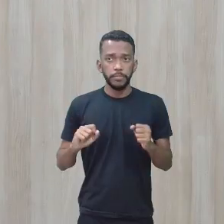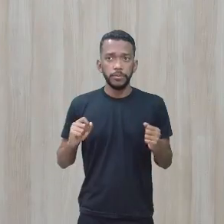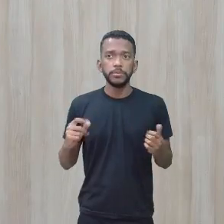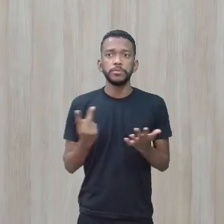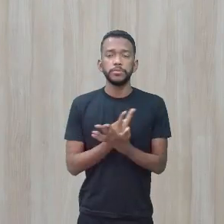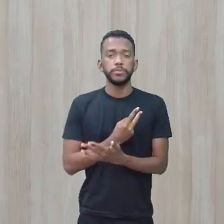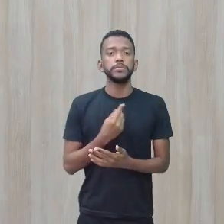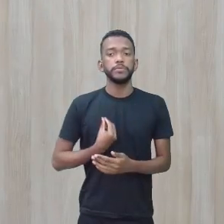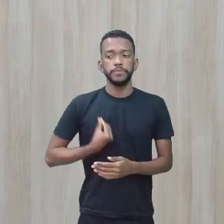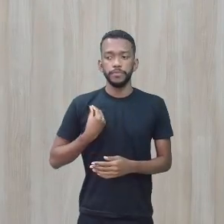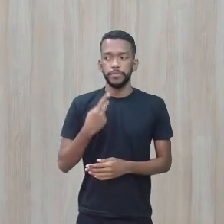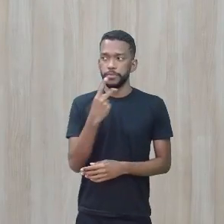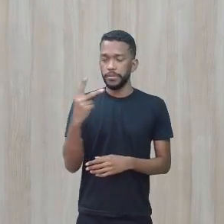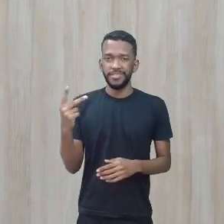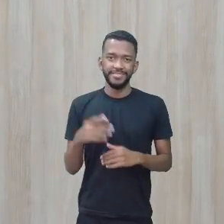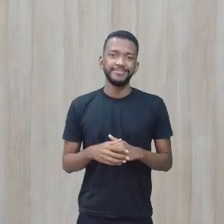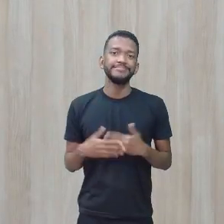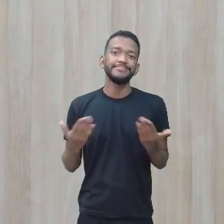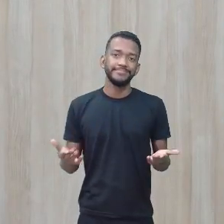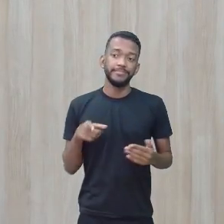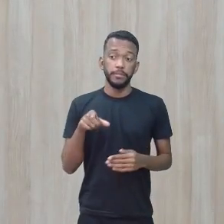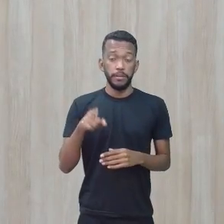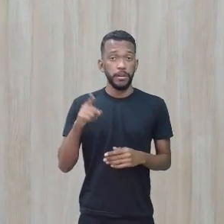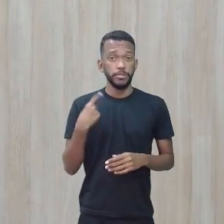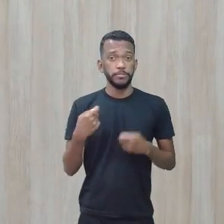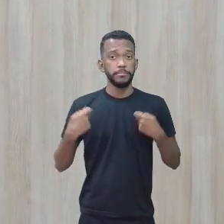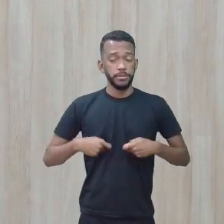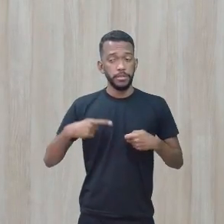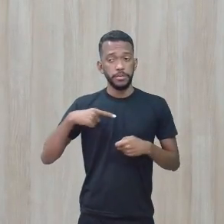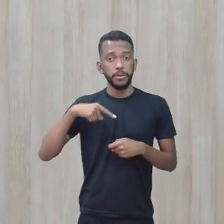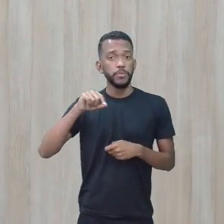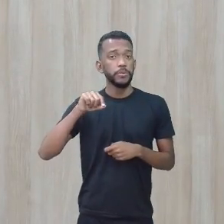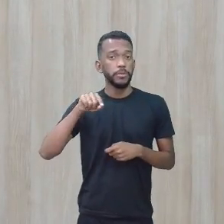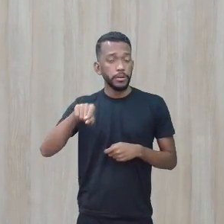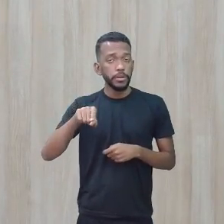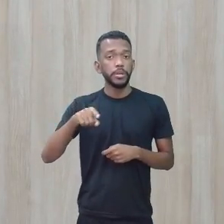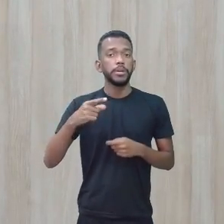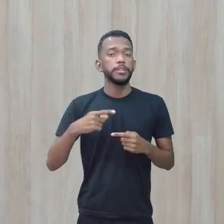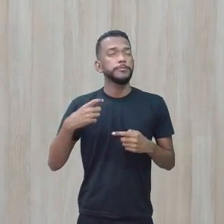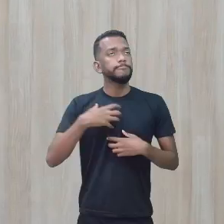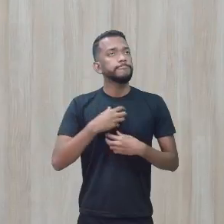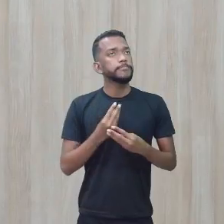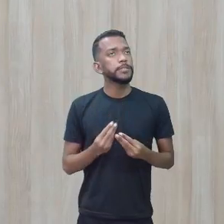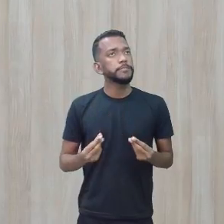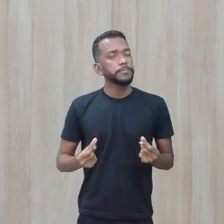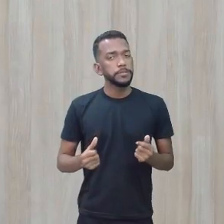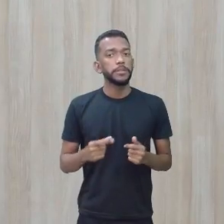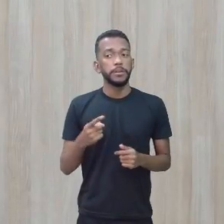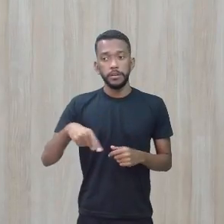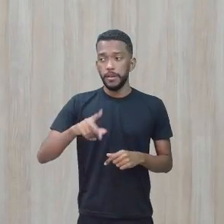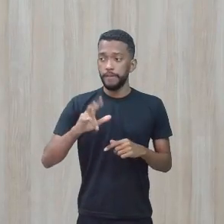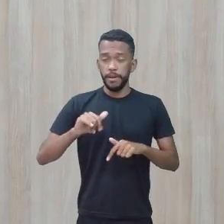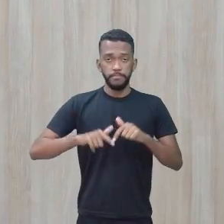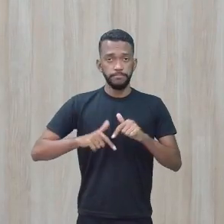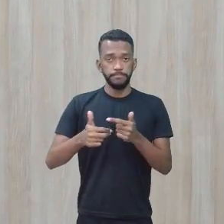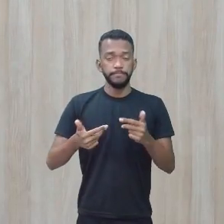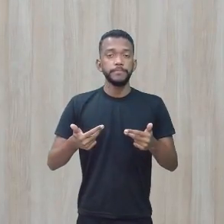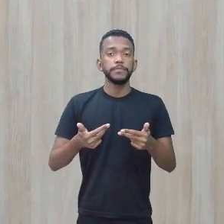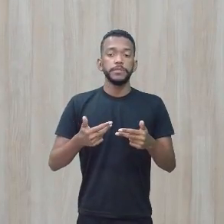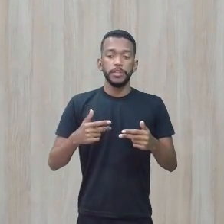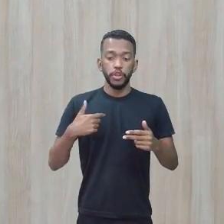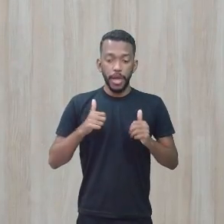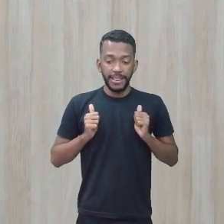causar a ele. Então, é isso que a gente precisa ter, né? Se sensibilizar que nossos atos eles vão causar efeitos, eles